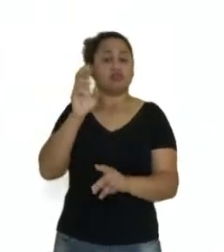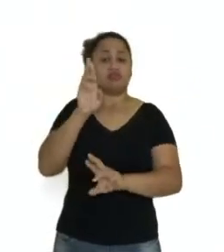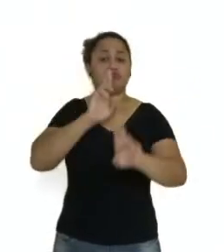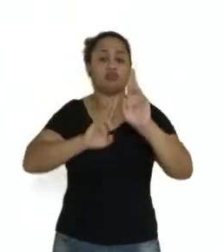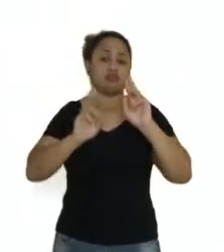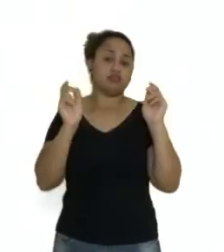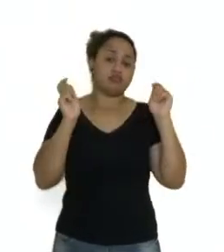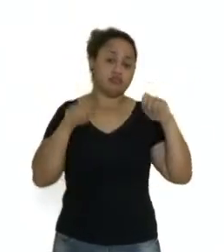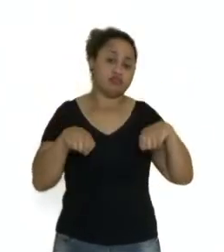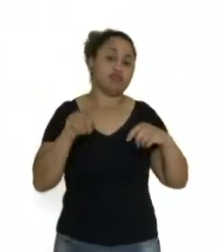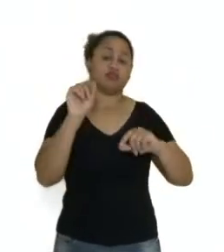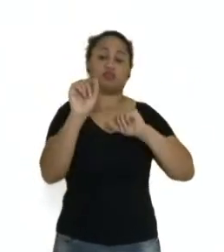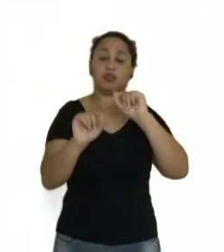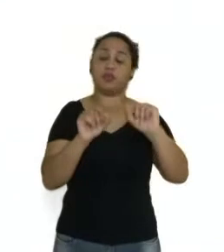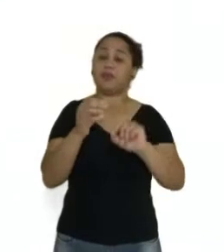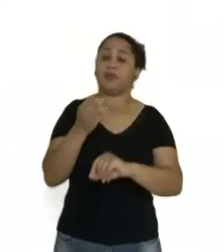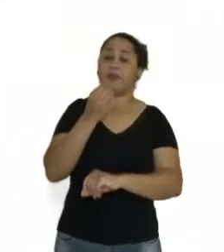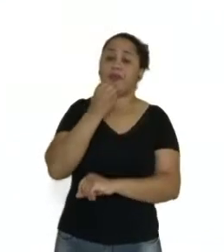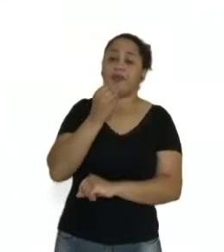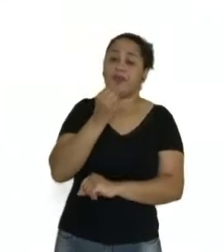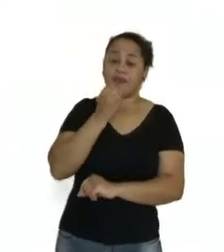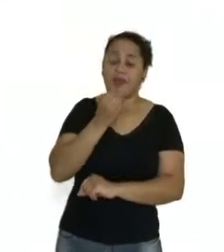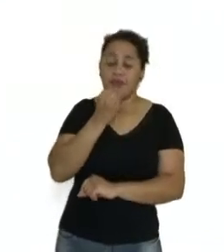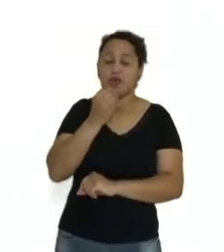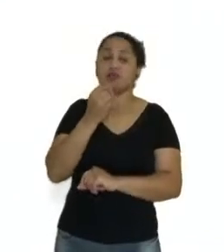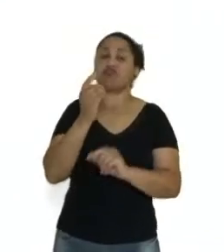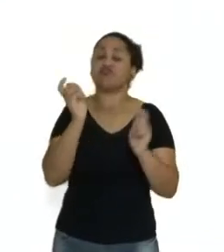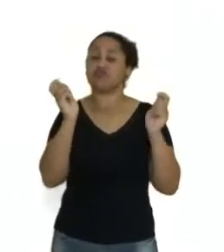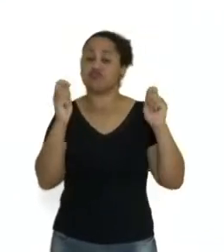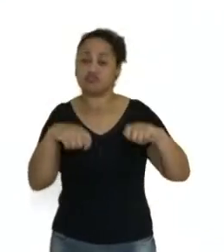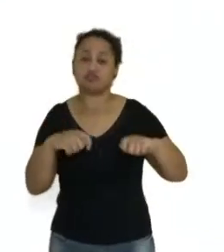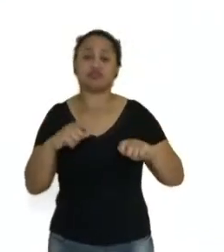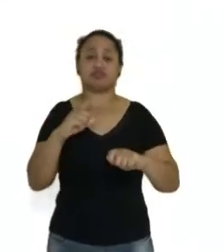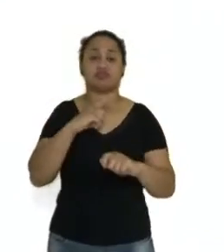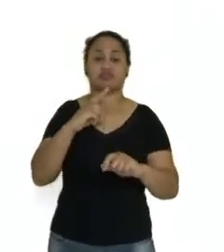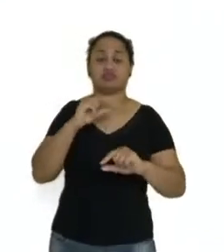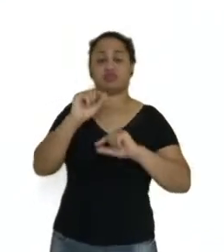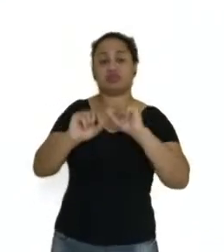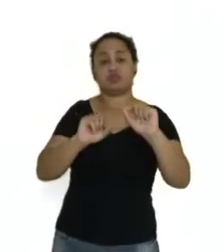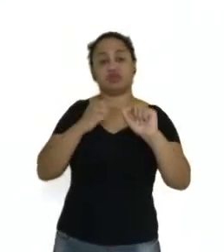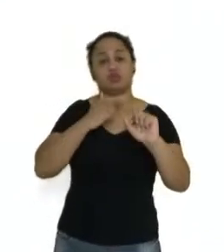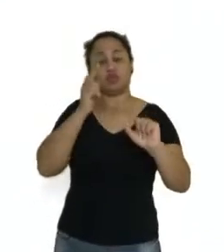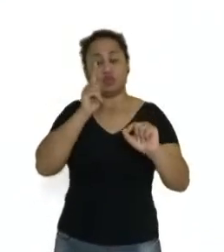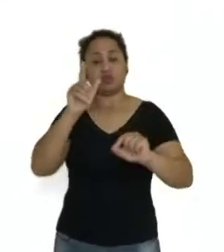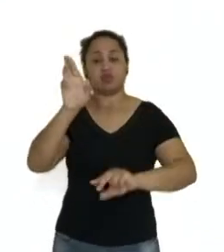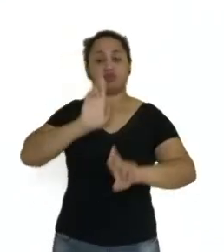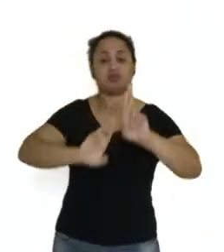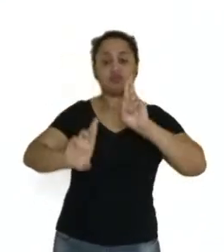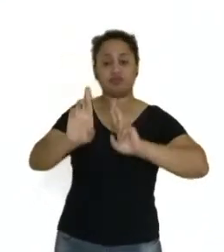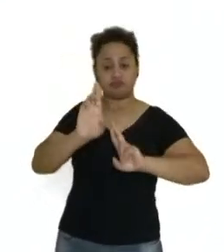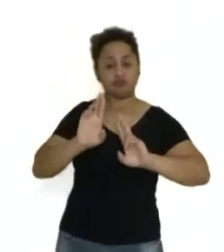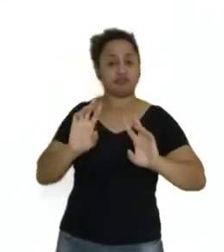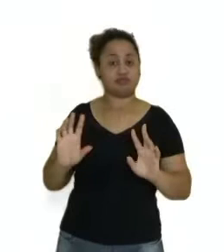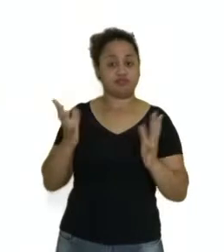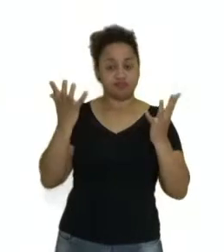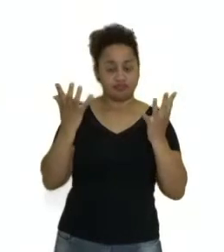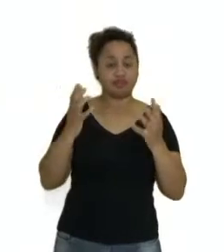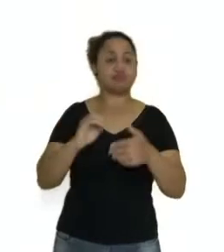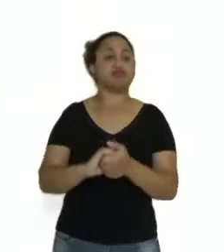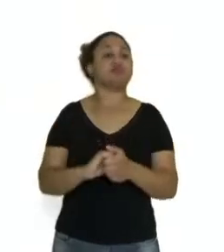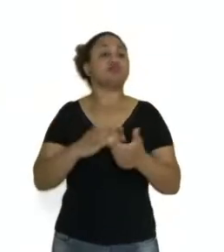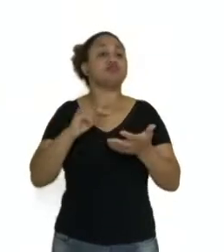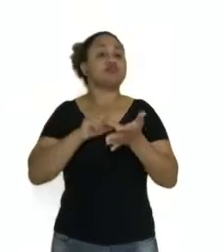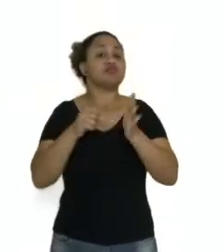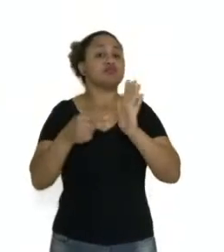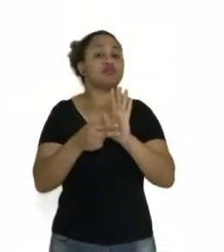prováveis, as chances, as probabilidades de determinado resultado ocorrer. Então,